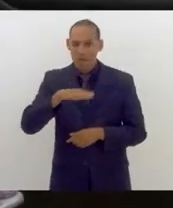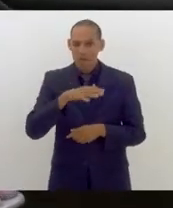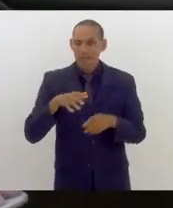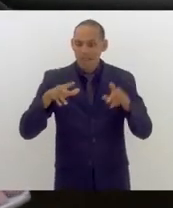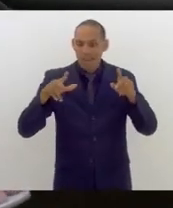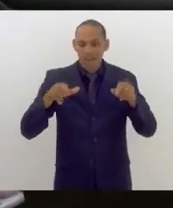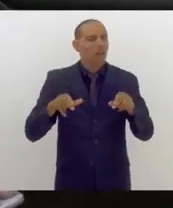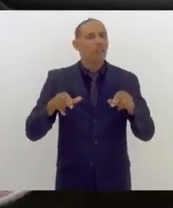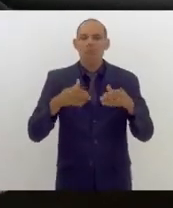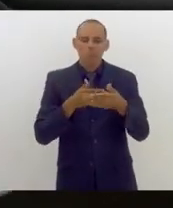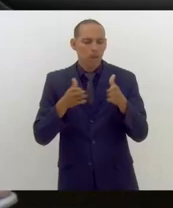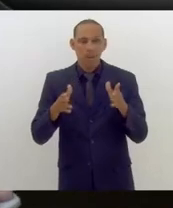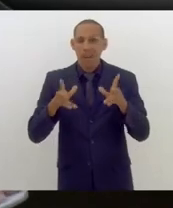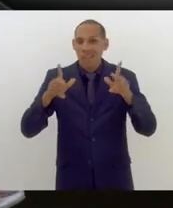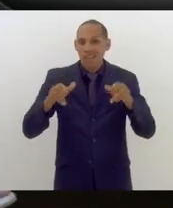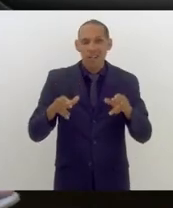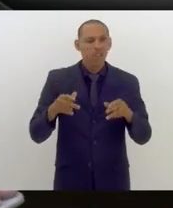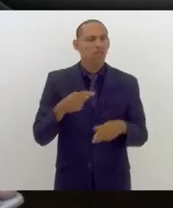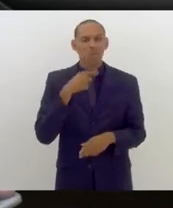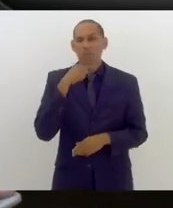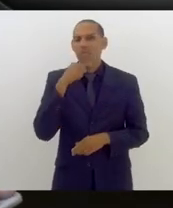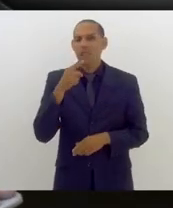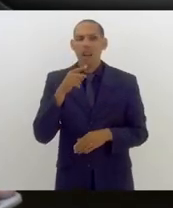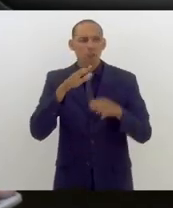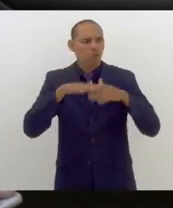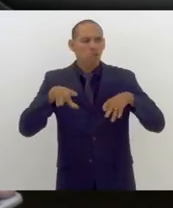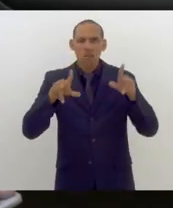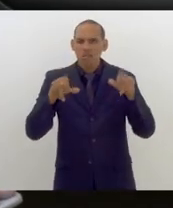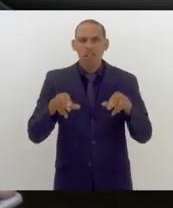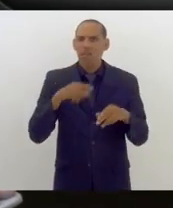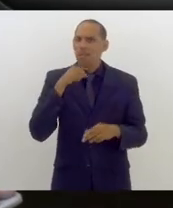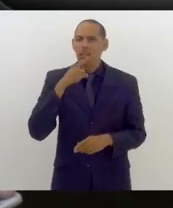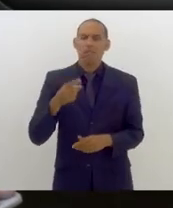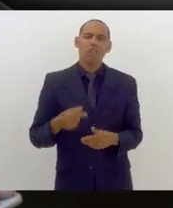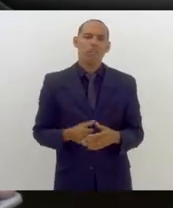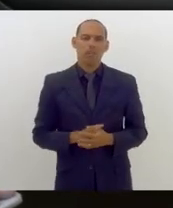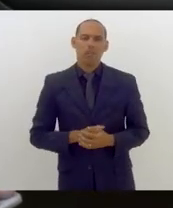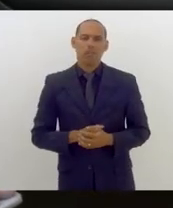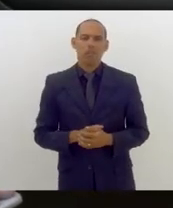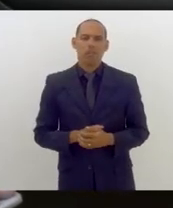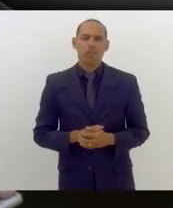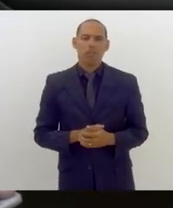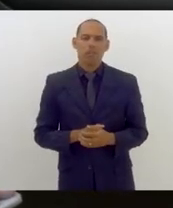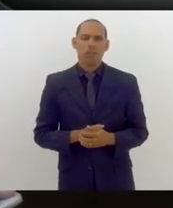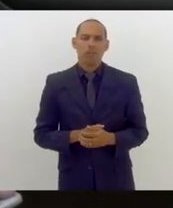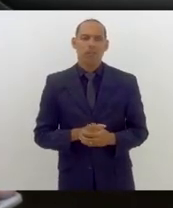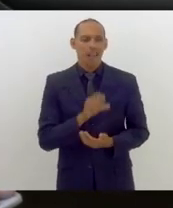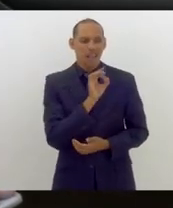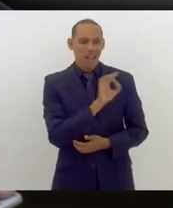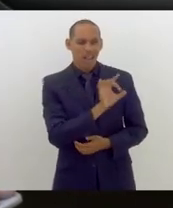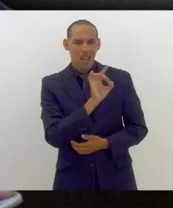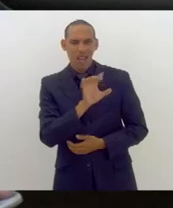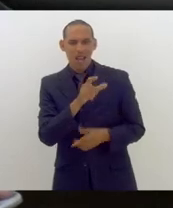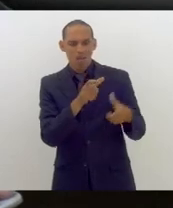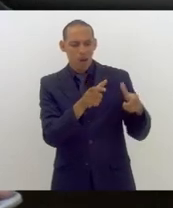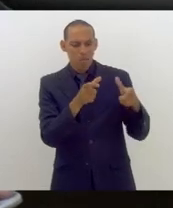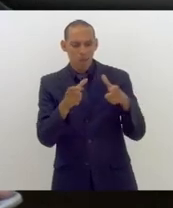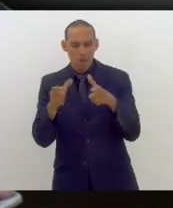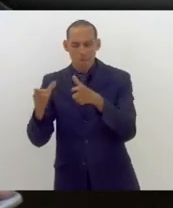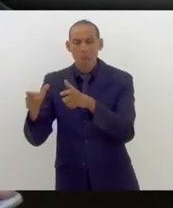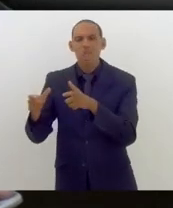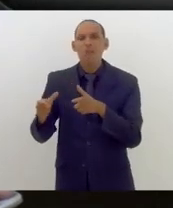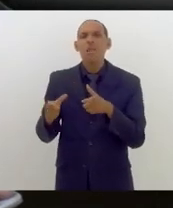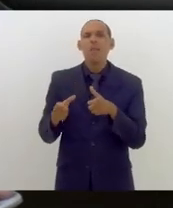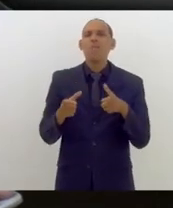trazer todo o pacote e colocar para todo mundo fazer a mesma coisa cada cada local cada local existe